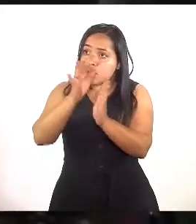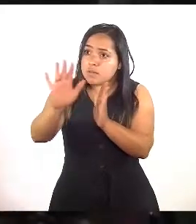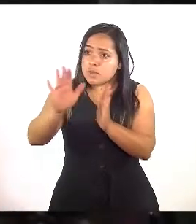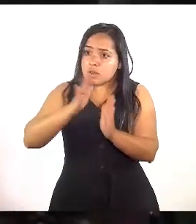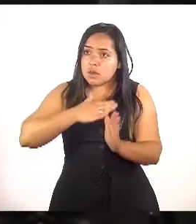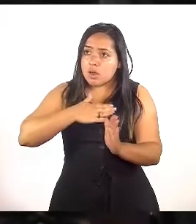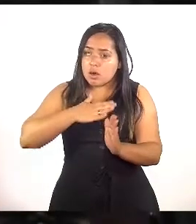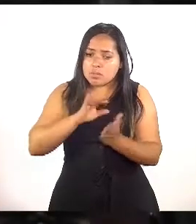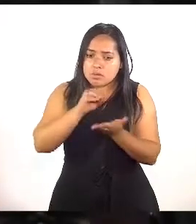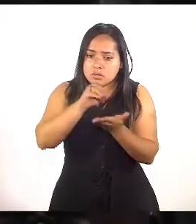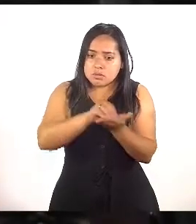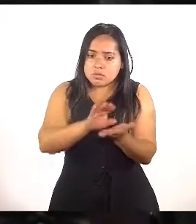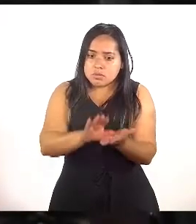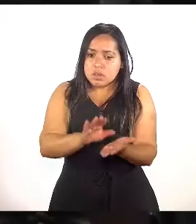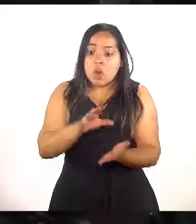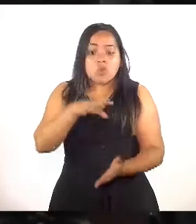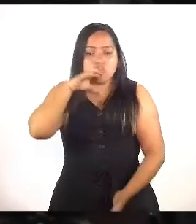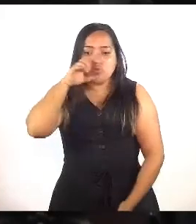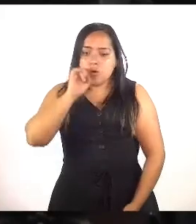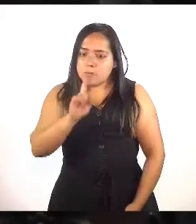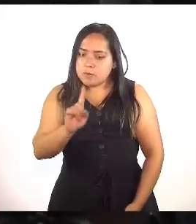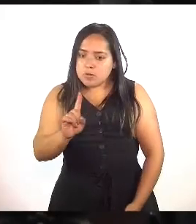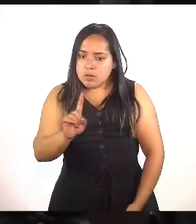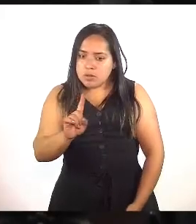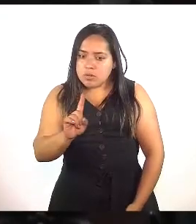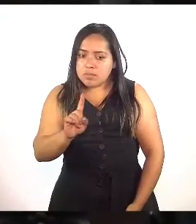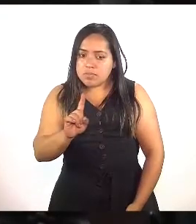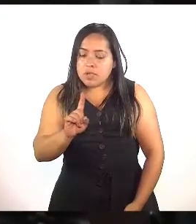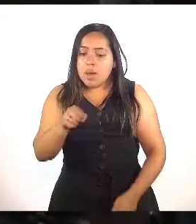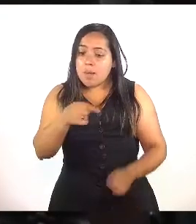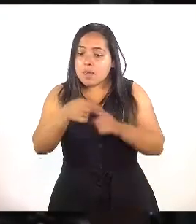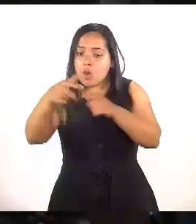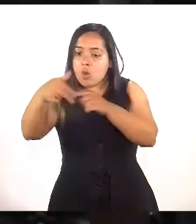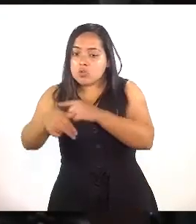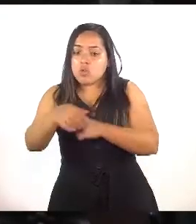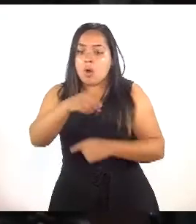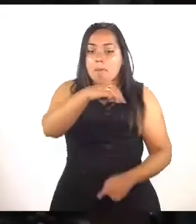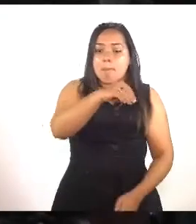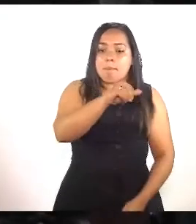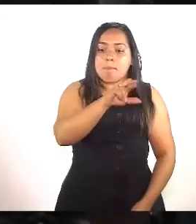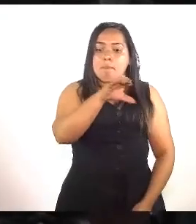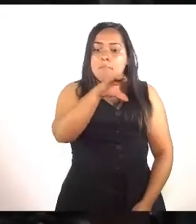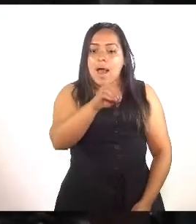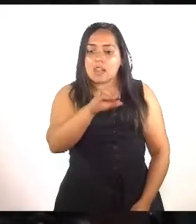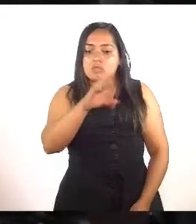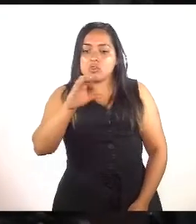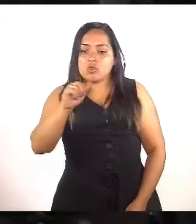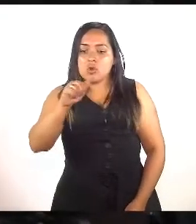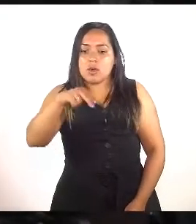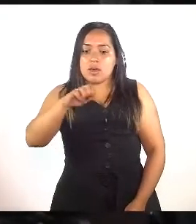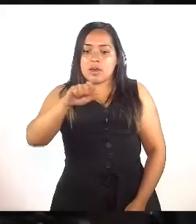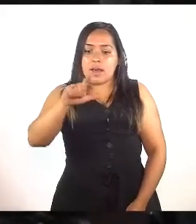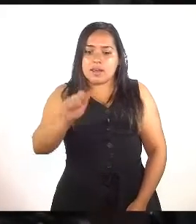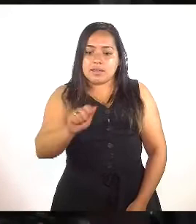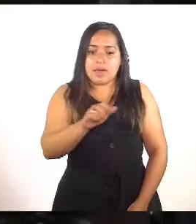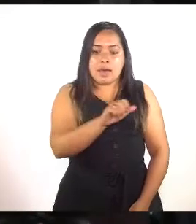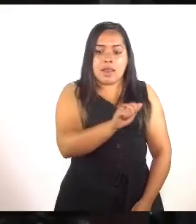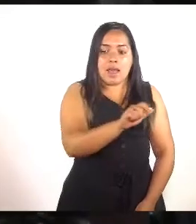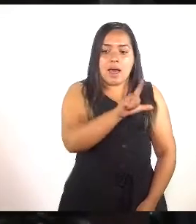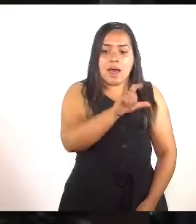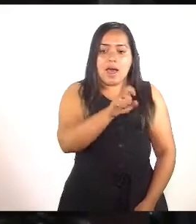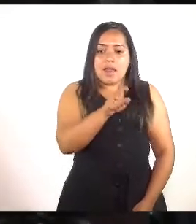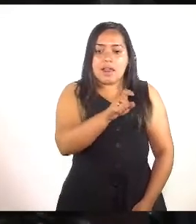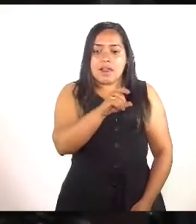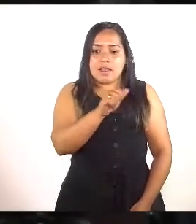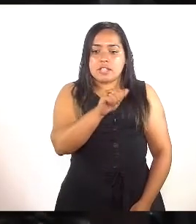tinha ouvido aí. Ordem. Ficou Márcio Canela, Alexandre Freitas, Luiz Paulo, Vossa Excelência e Jorge